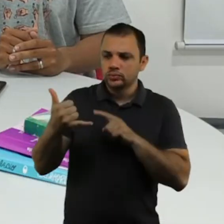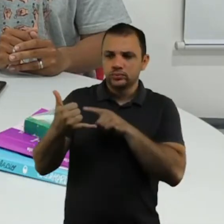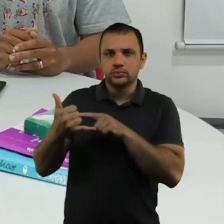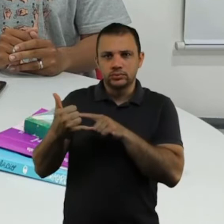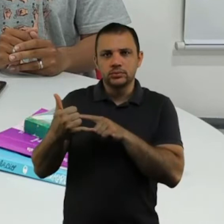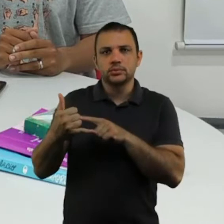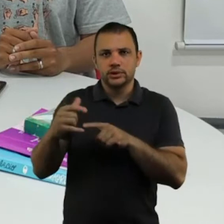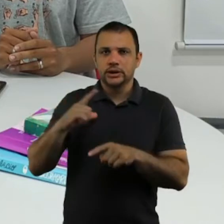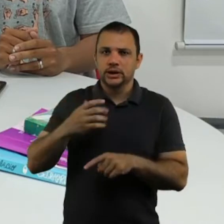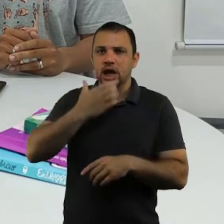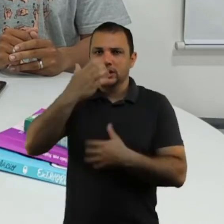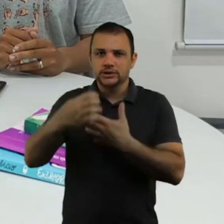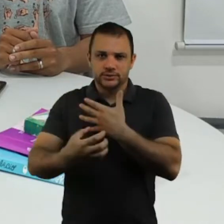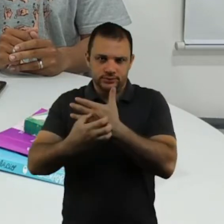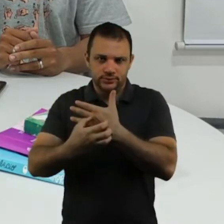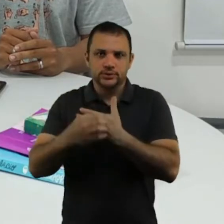sistemas operacionais,